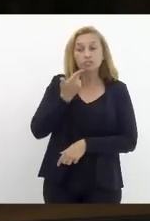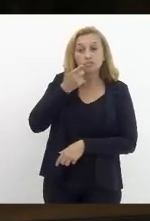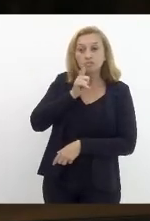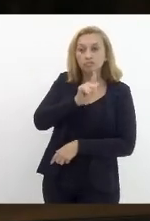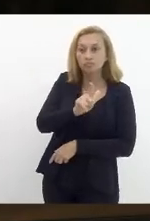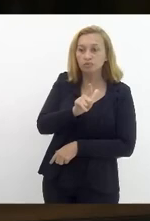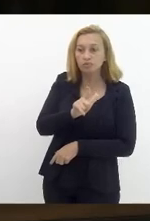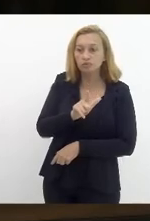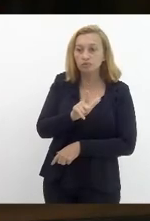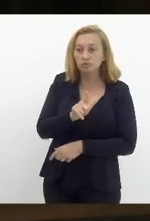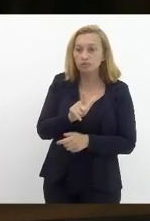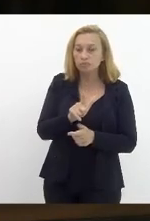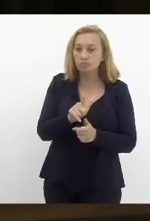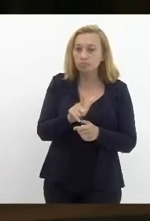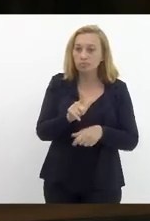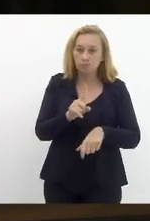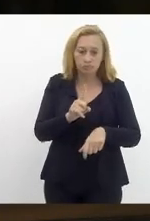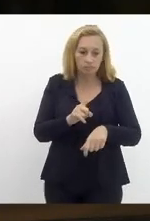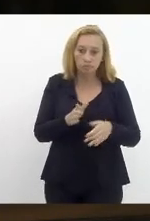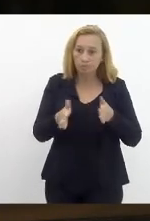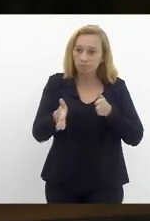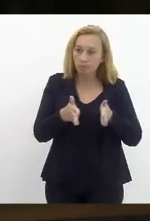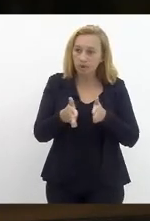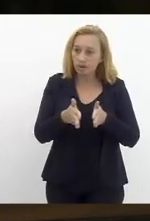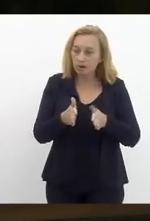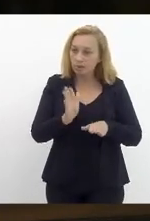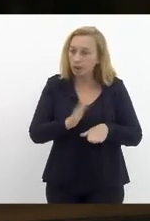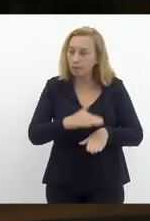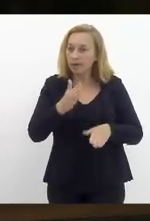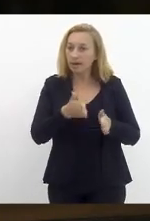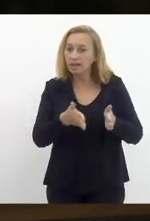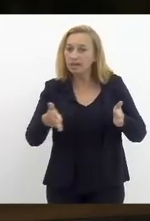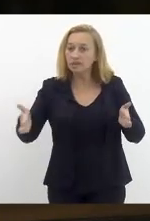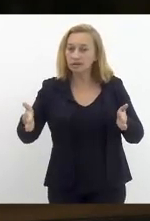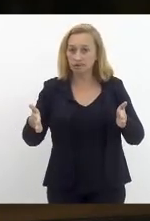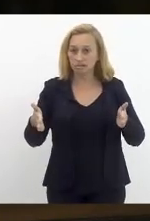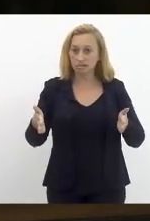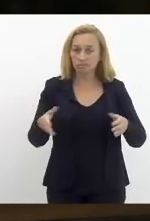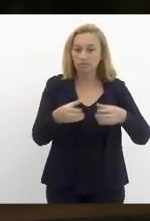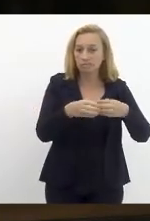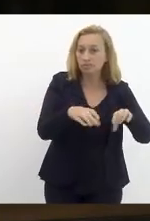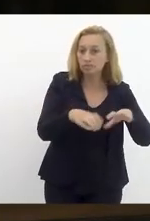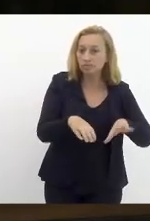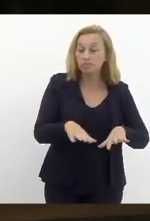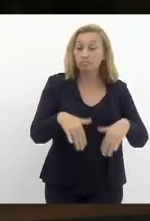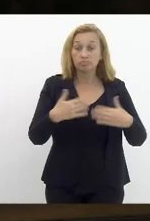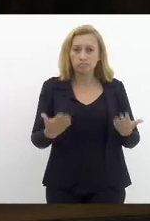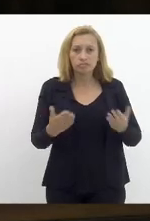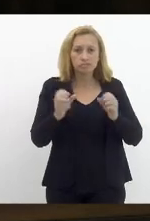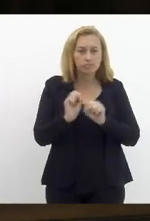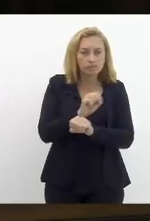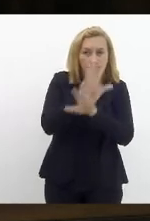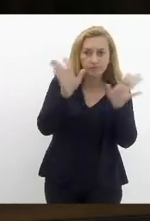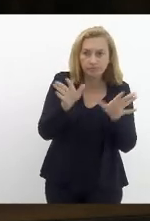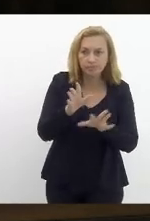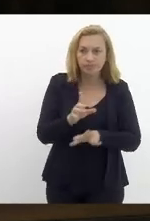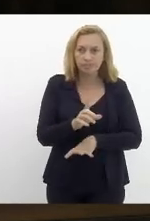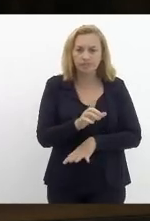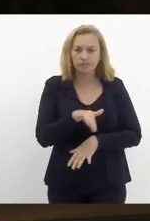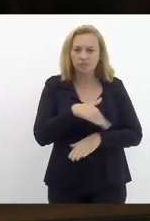conseguimos estender o prazo para a homologação do concurso. Então, para deixar muito claro que nem